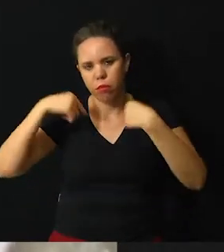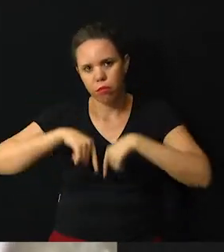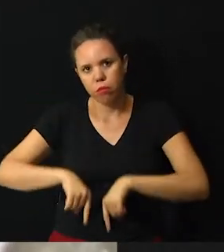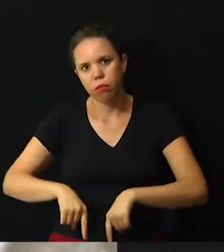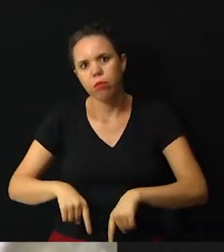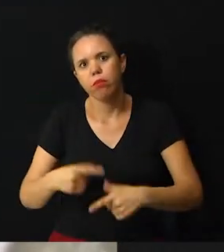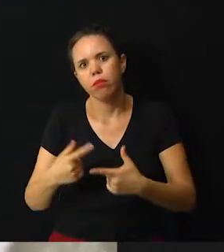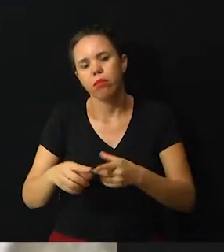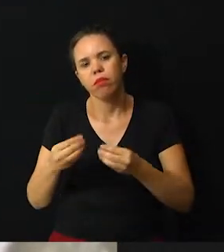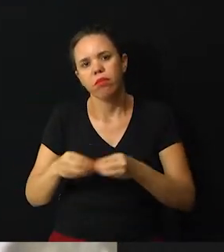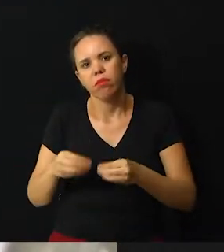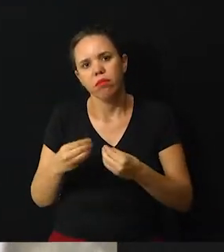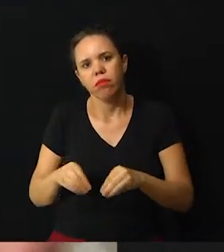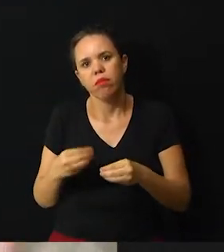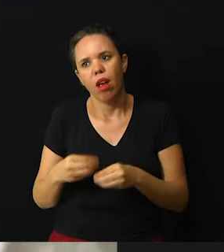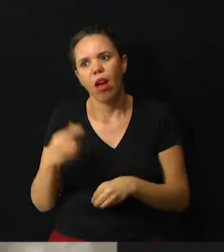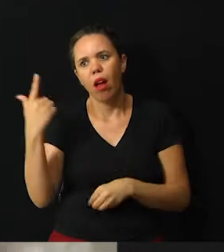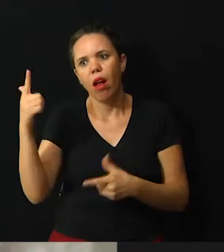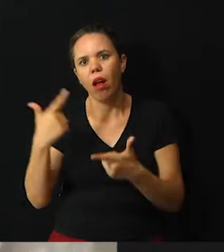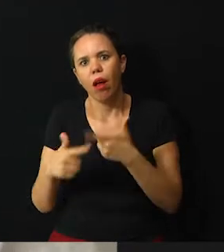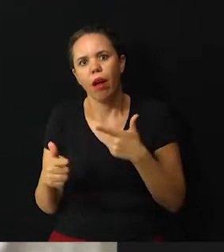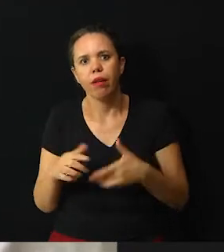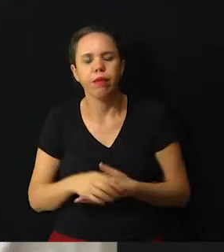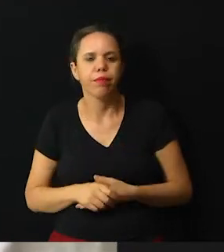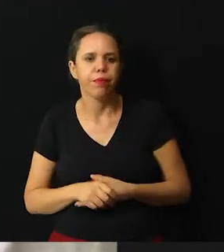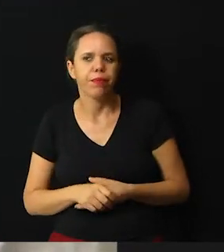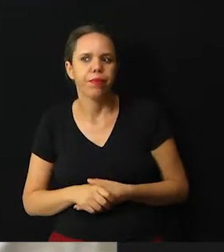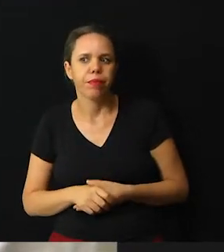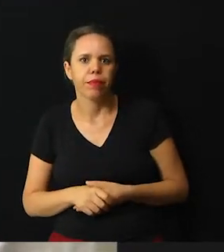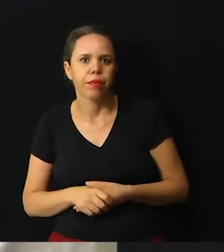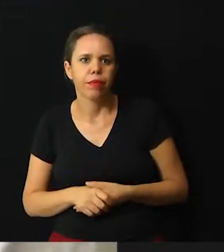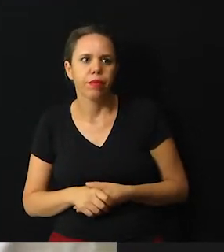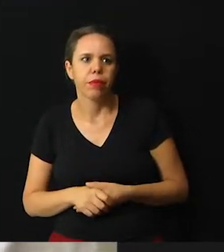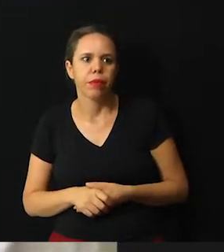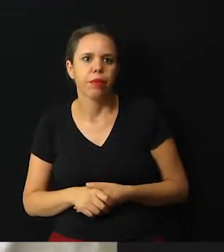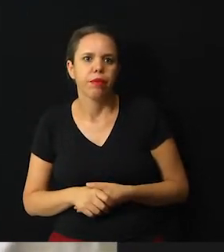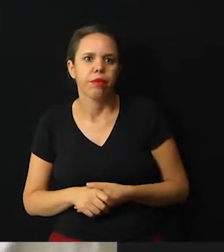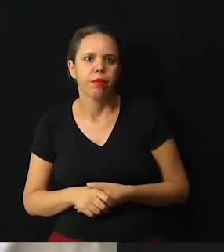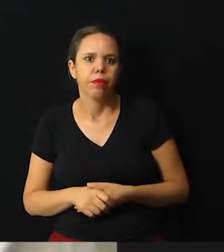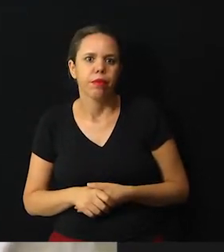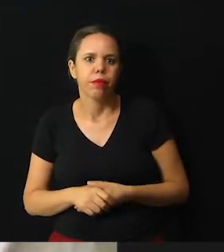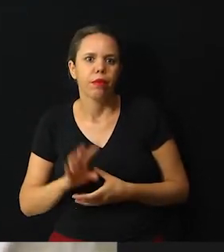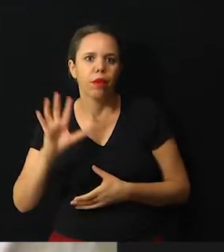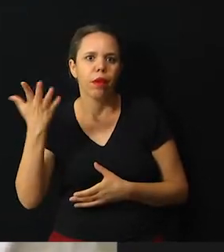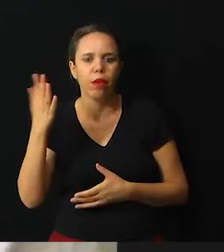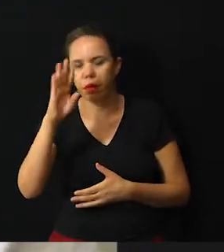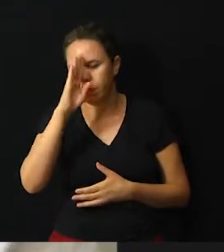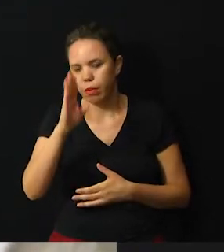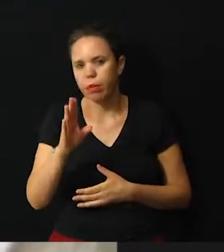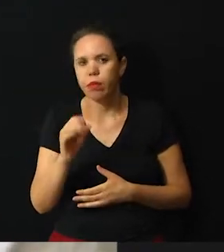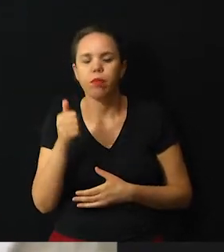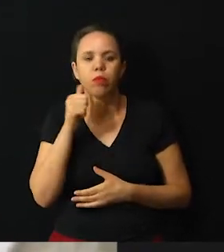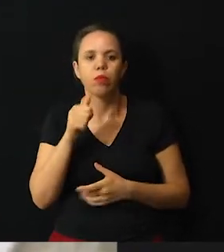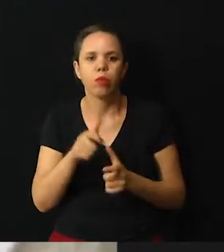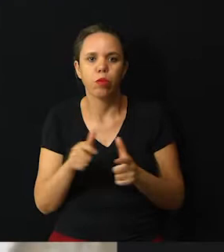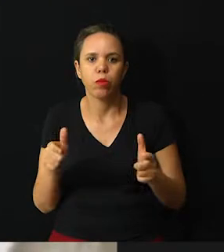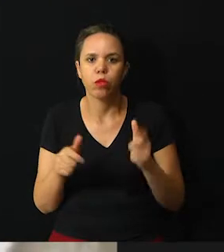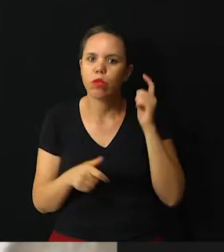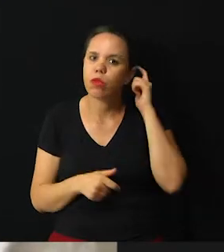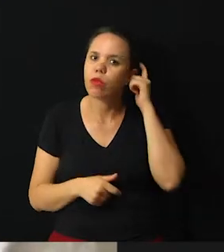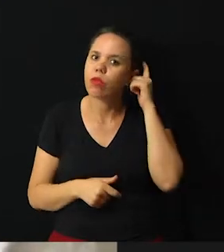organismo acaba se agredindo, produzindo os famosos anti-anticorpos, autoanticorpos. Isso ocorre principalmente em